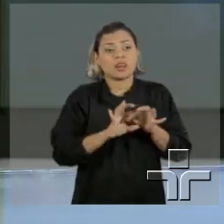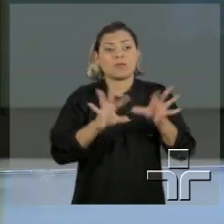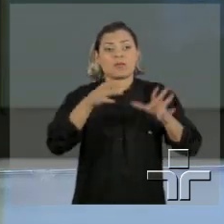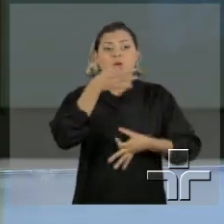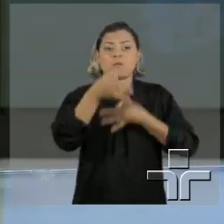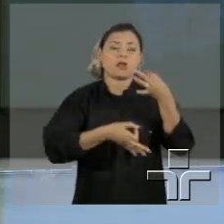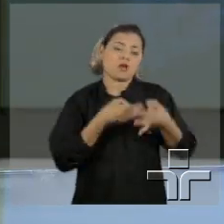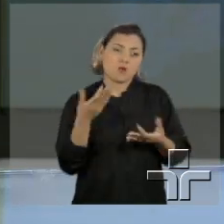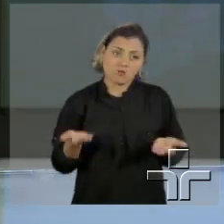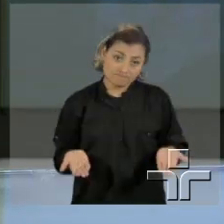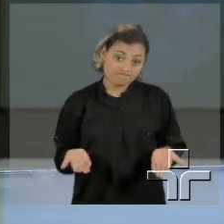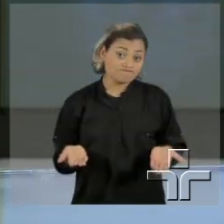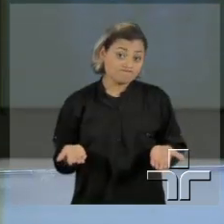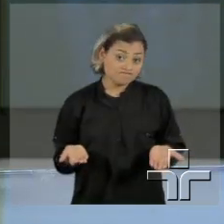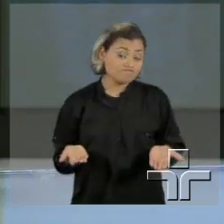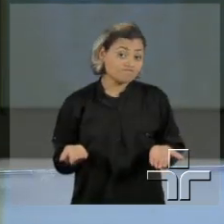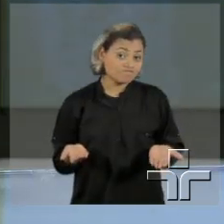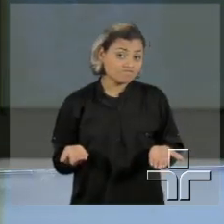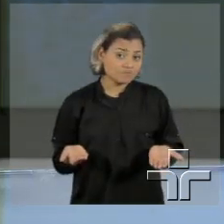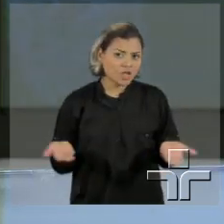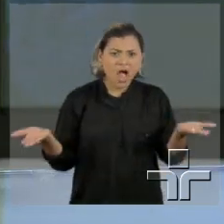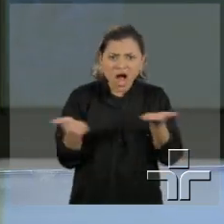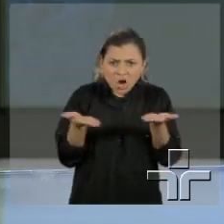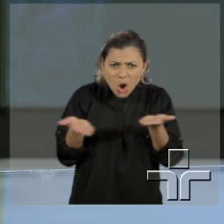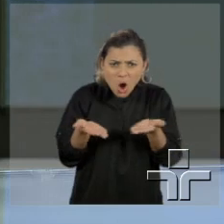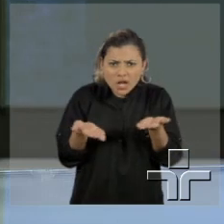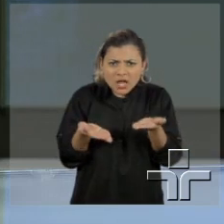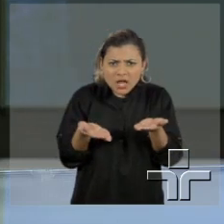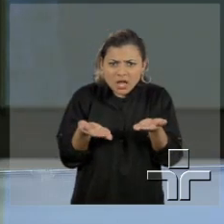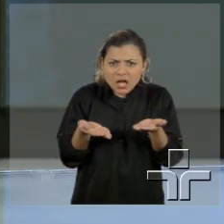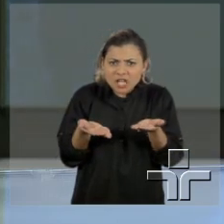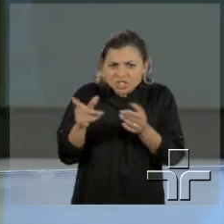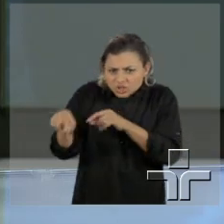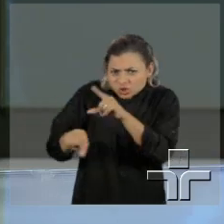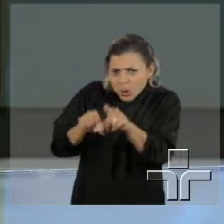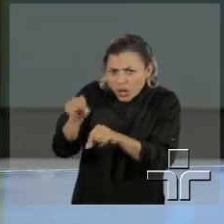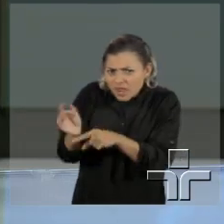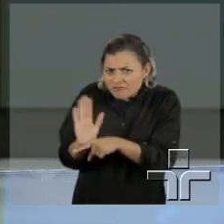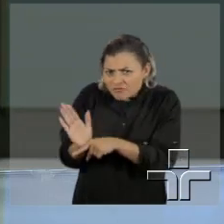né? Então, criar filtros,